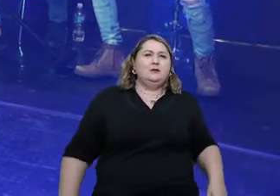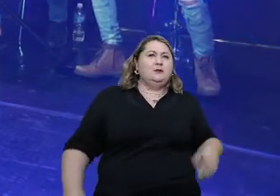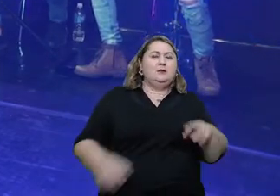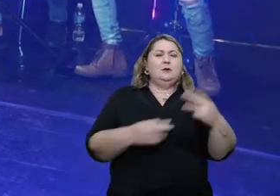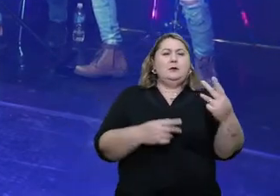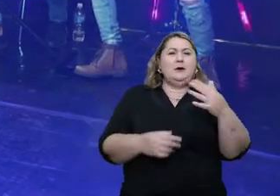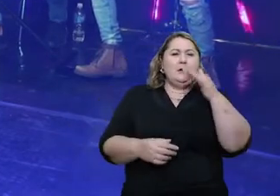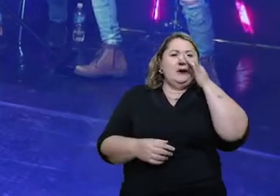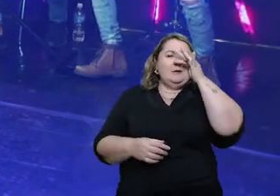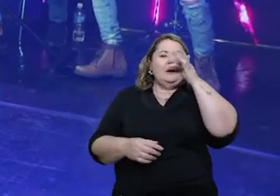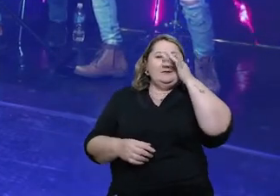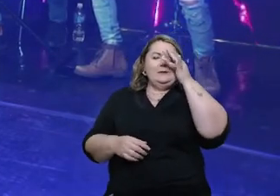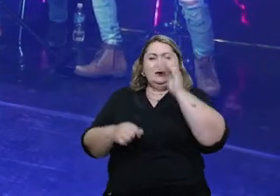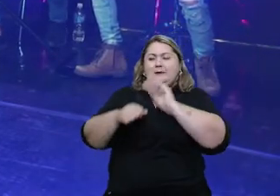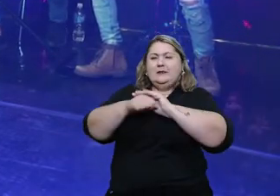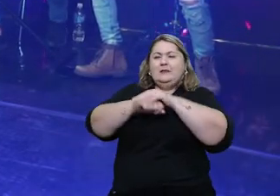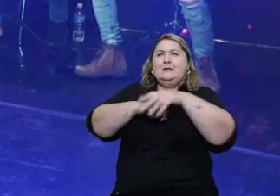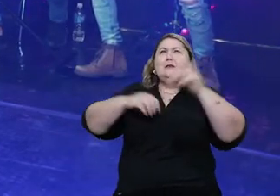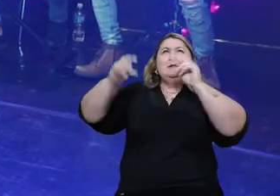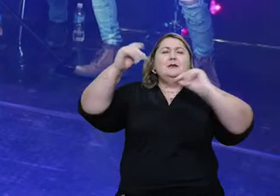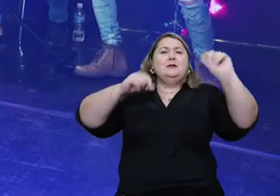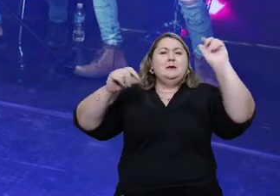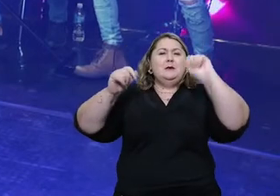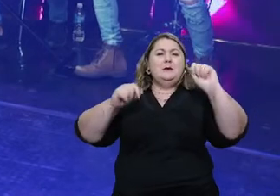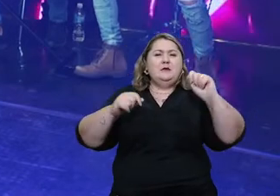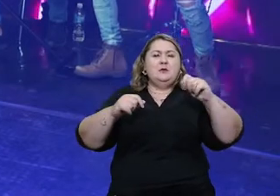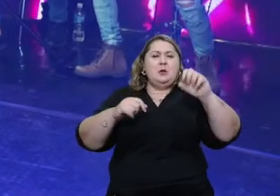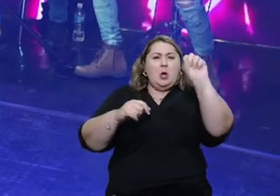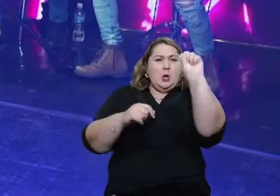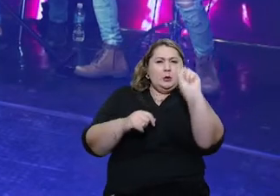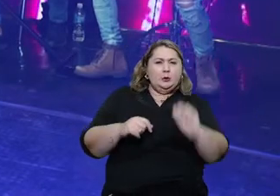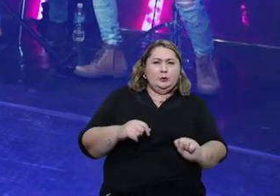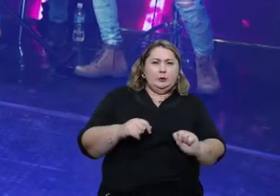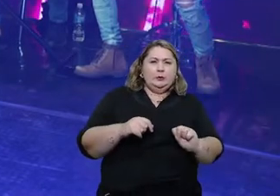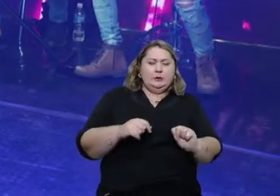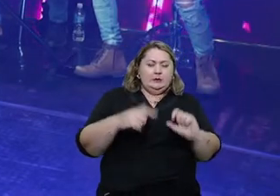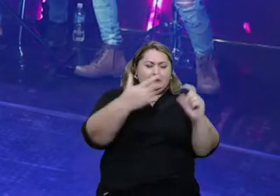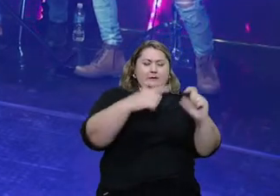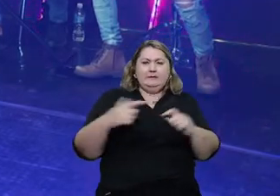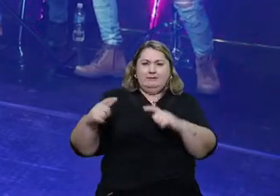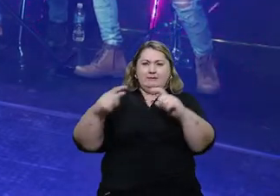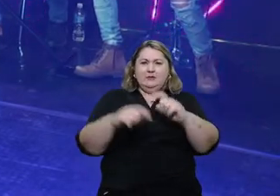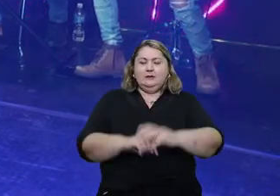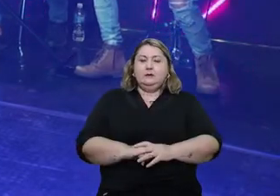Uma flor da noite em uma boate aqui na zona